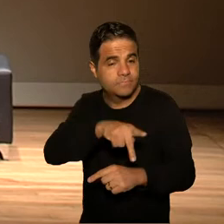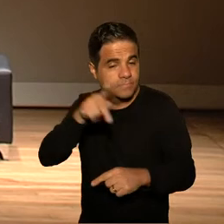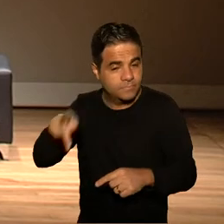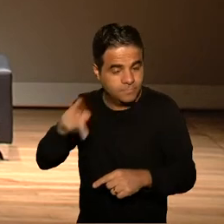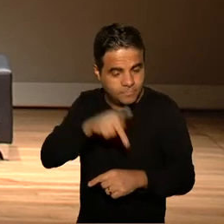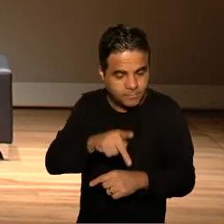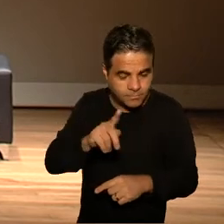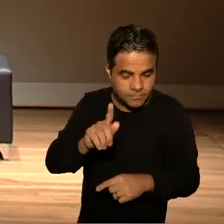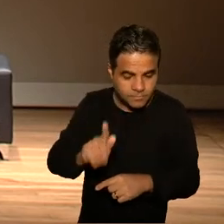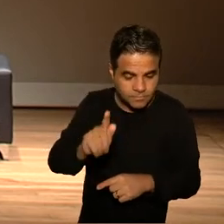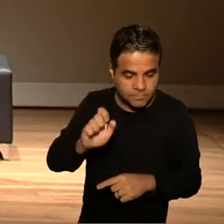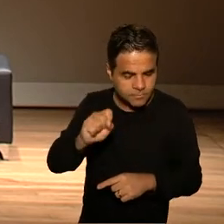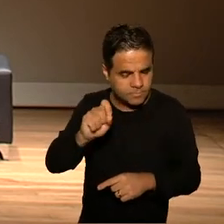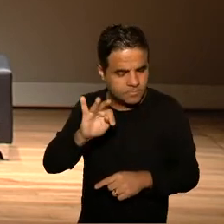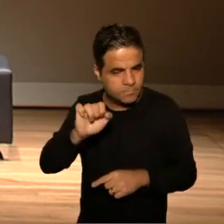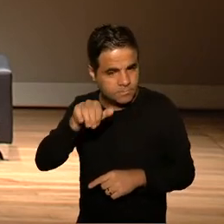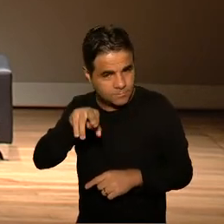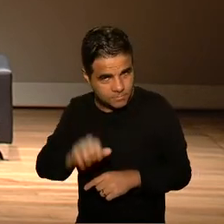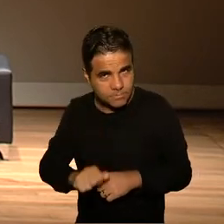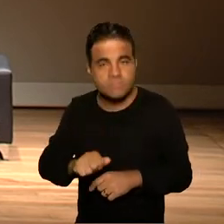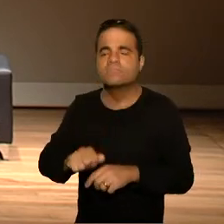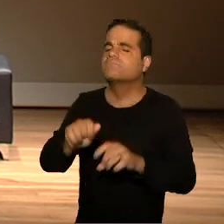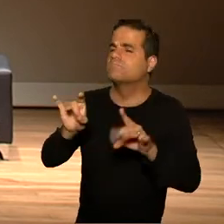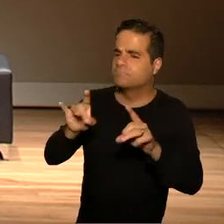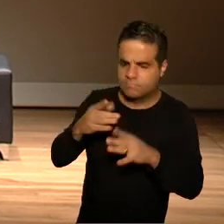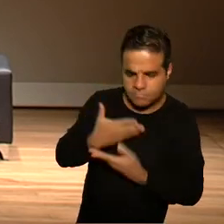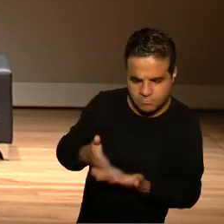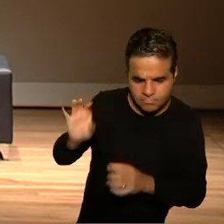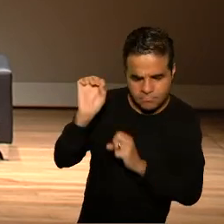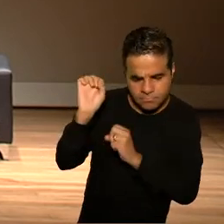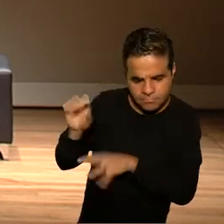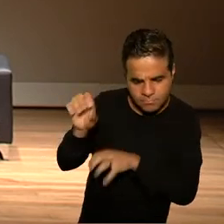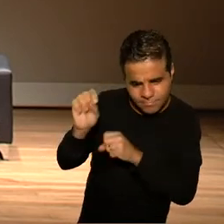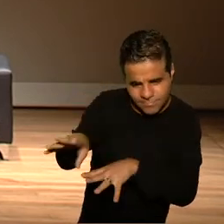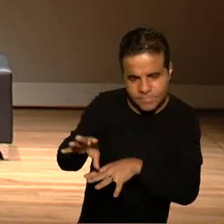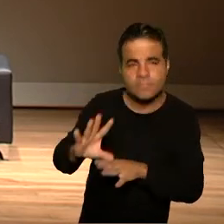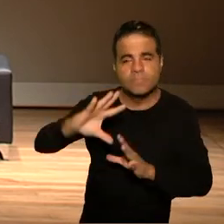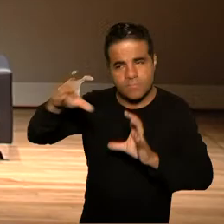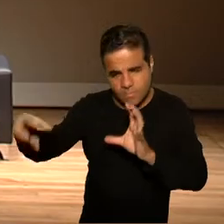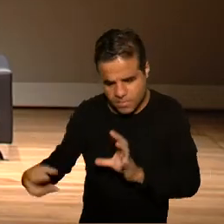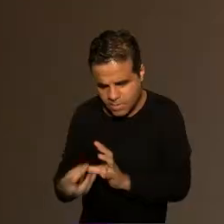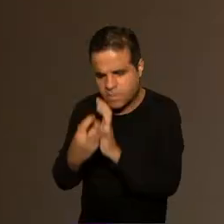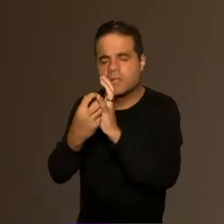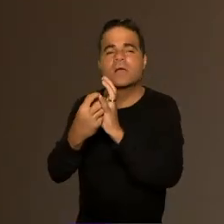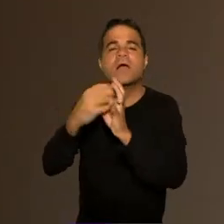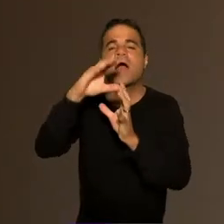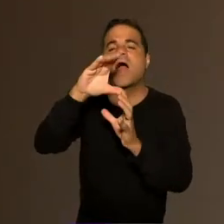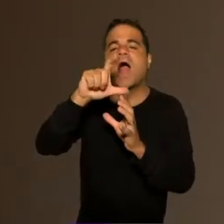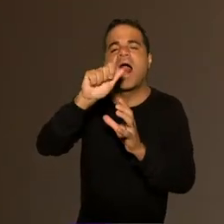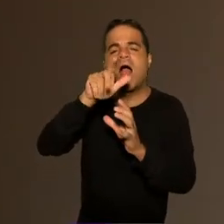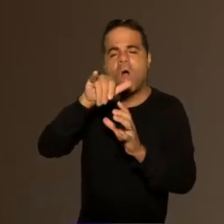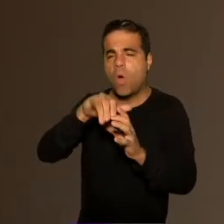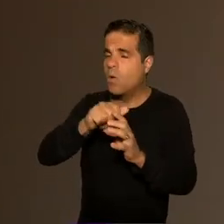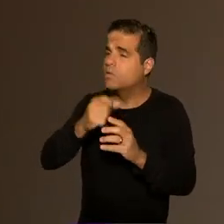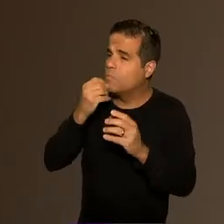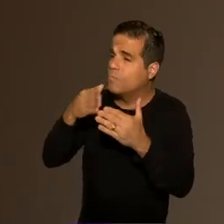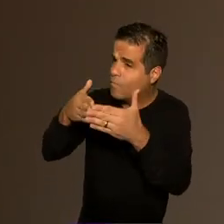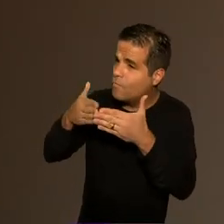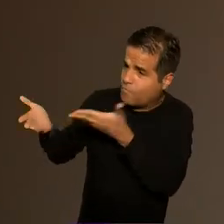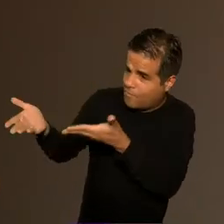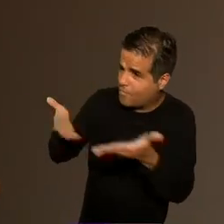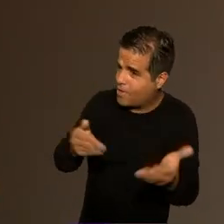professora gestora especialista em arte educação e mediação curadora também Cláudia Vendramini